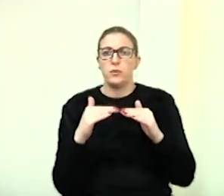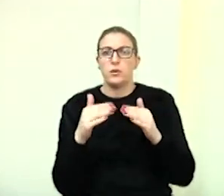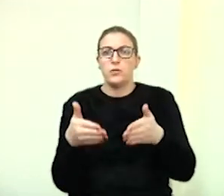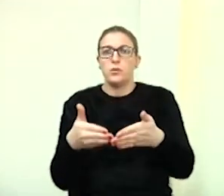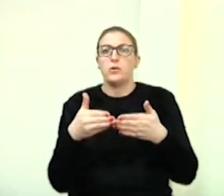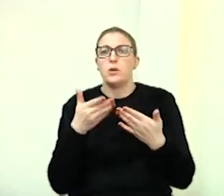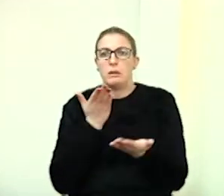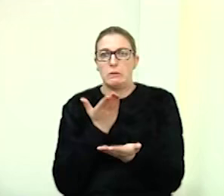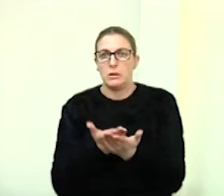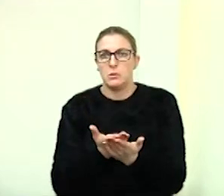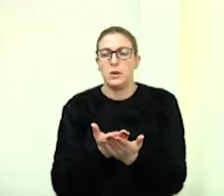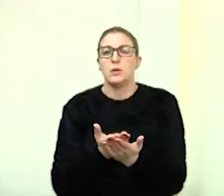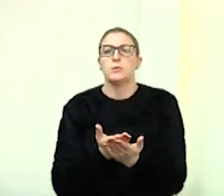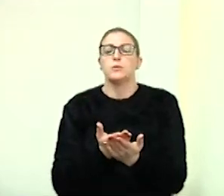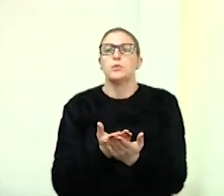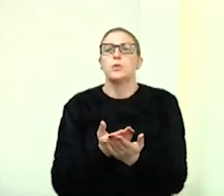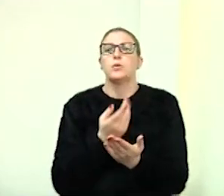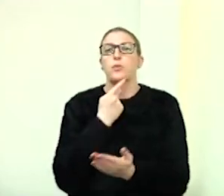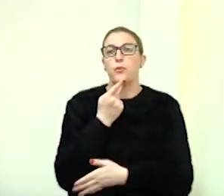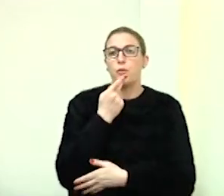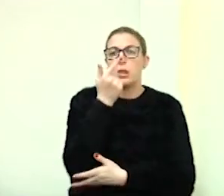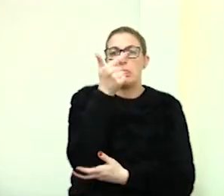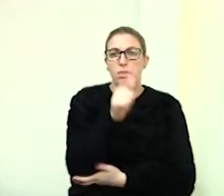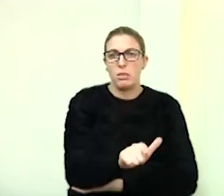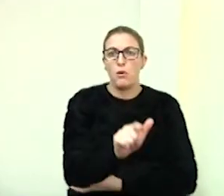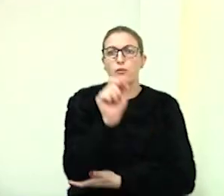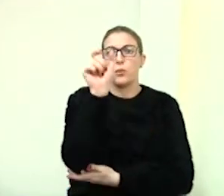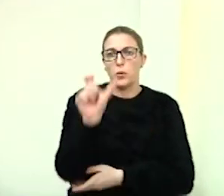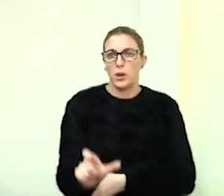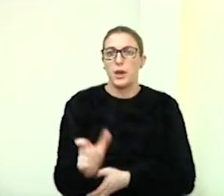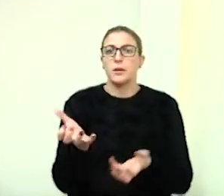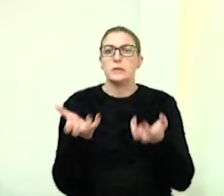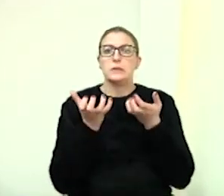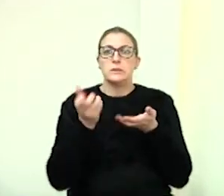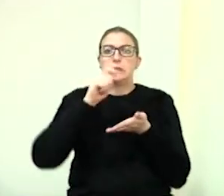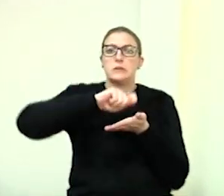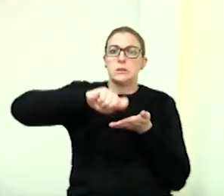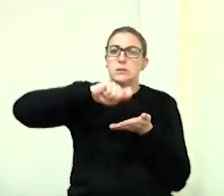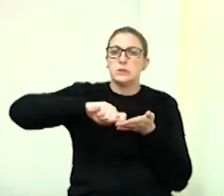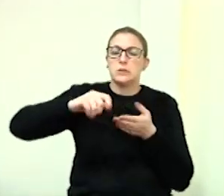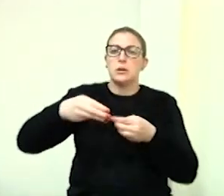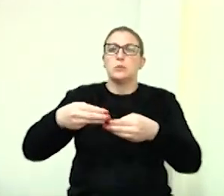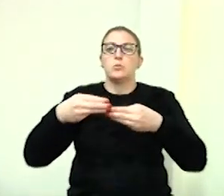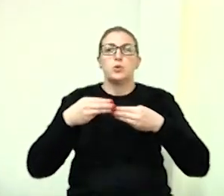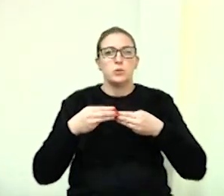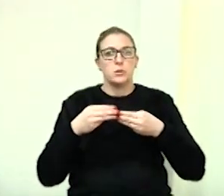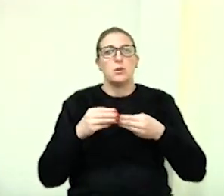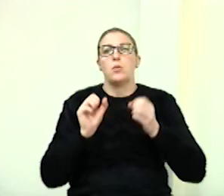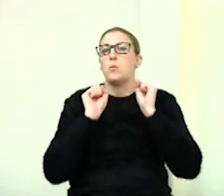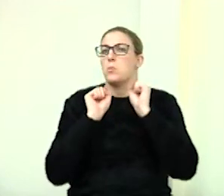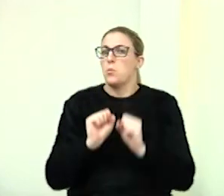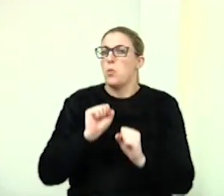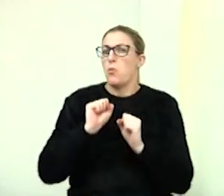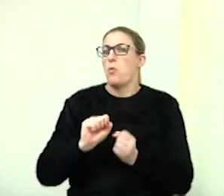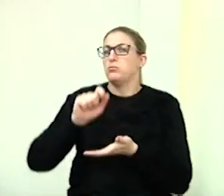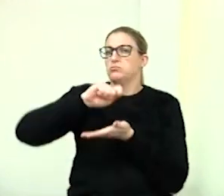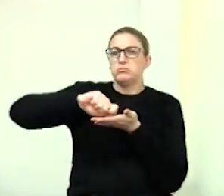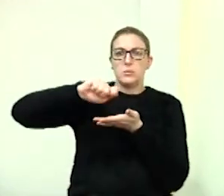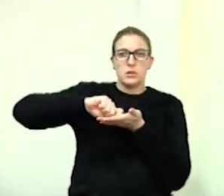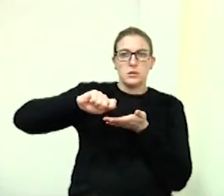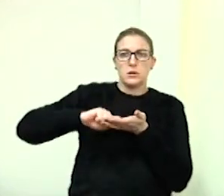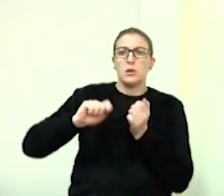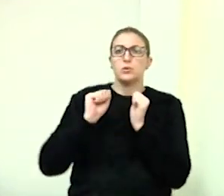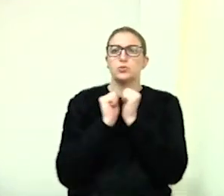Reforçando aqui, então, que quem quiser assinar a moção está aberta, então, depois, o Nadalete pode colher as assinaturas,